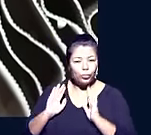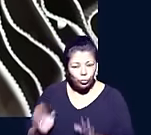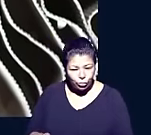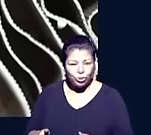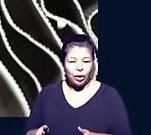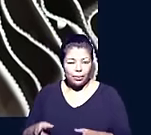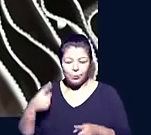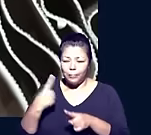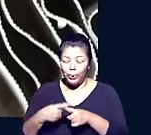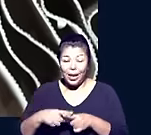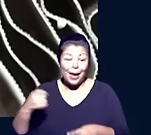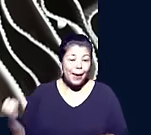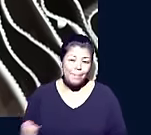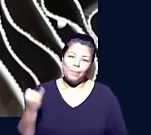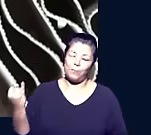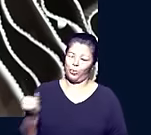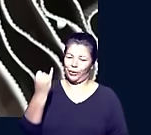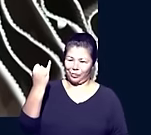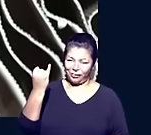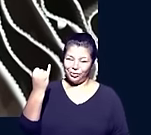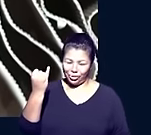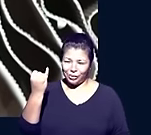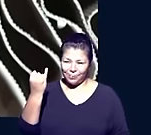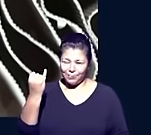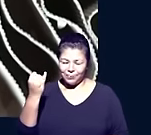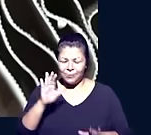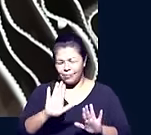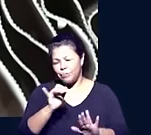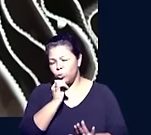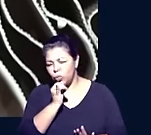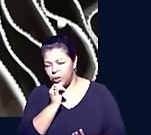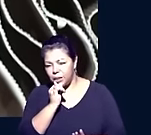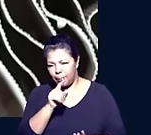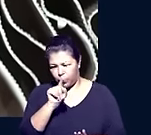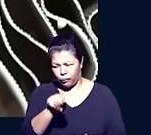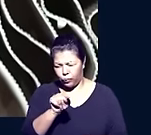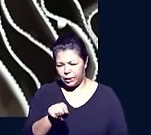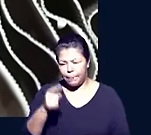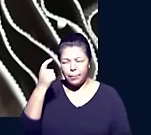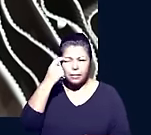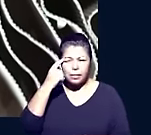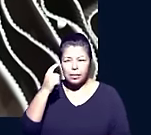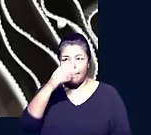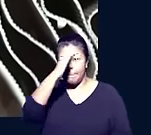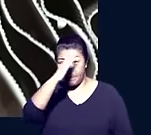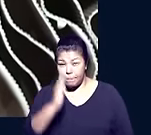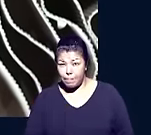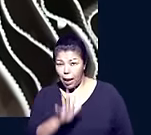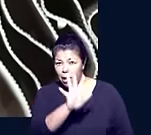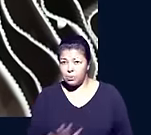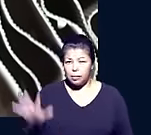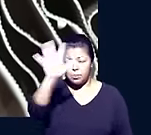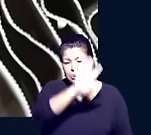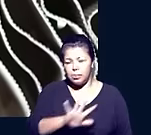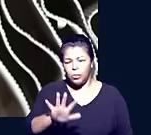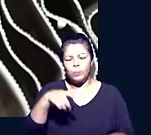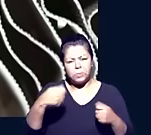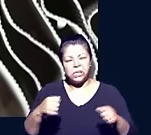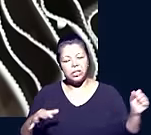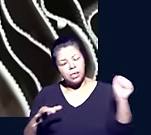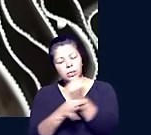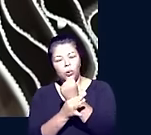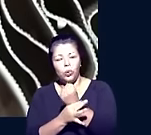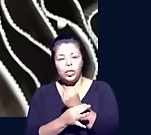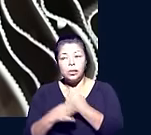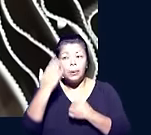é imprescindível é você deixar o Brasil o governo e todos na Insegurança do que é que vai ser no orçamento em